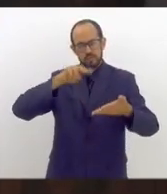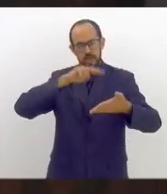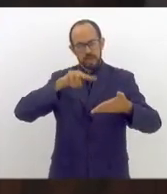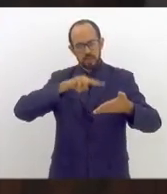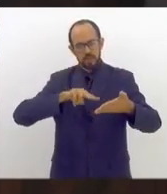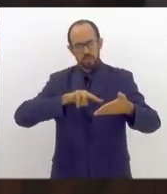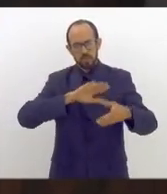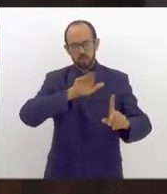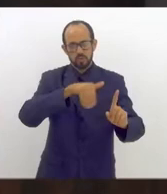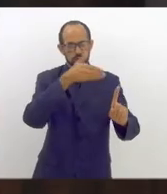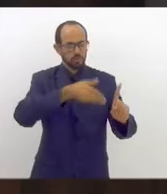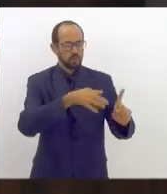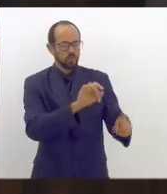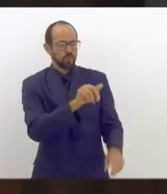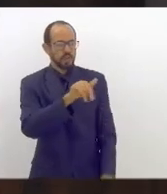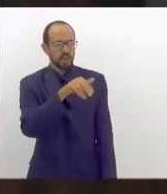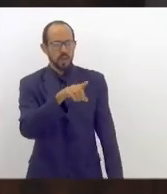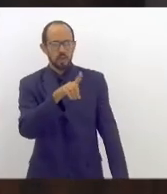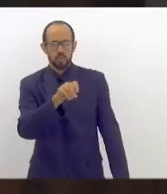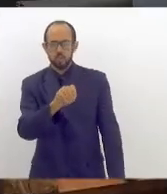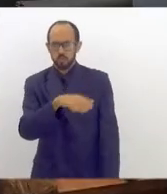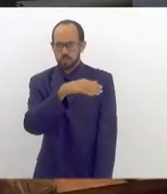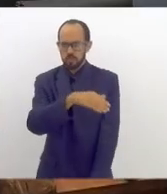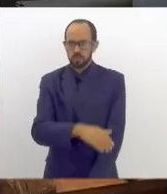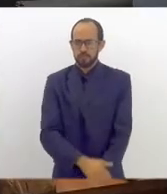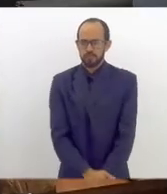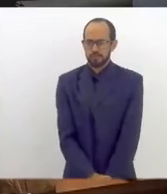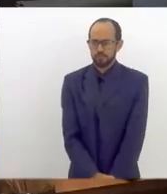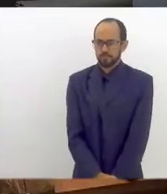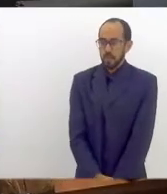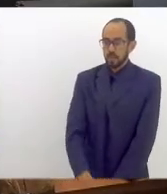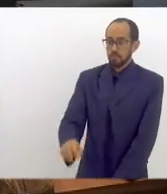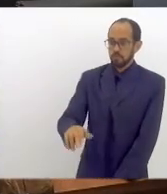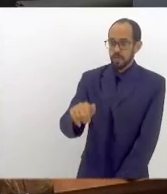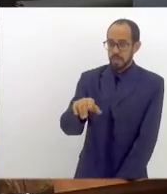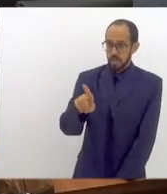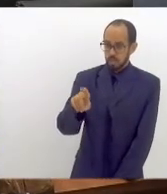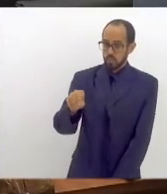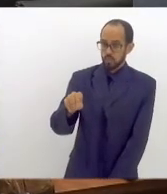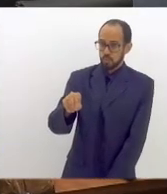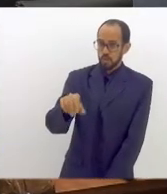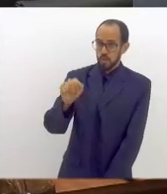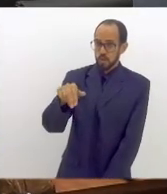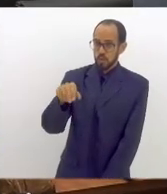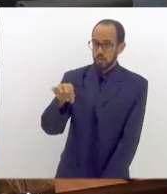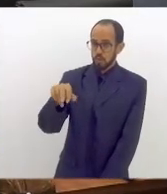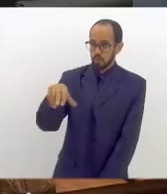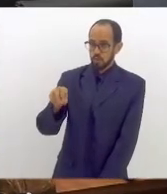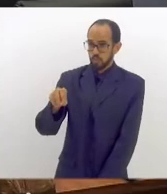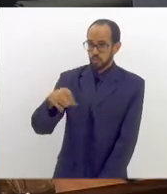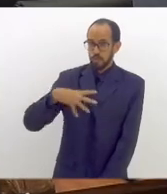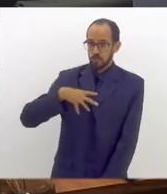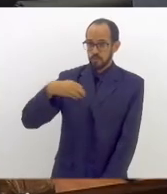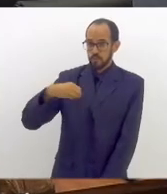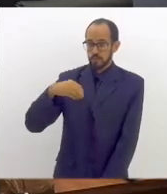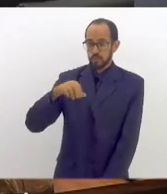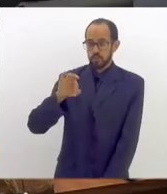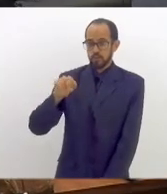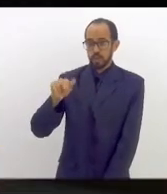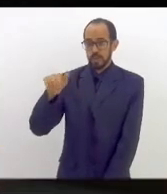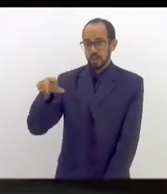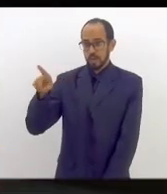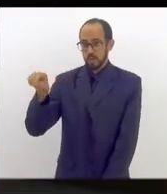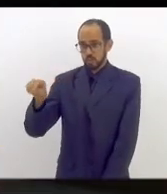Desembargador Fernando Antônio de Almeida Fernando Antônio de Almeida Filho de Fernando Caetano de Almeida